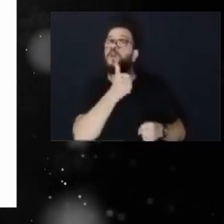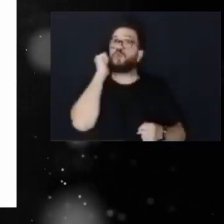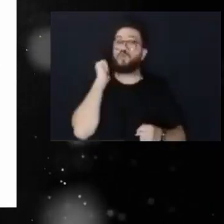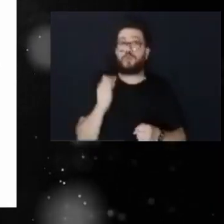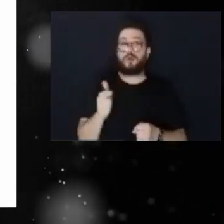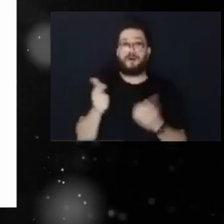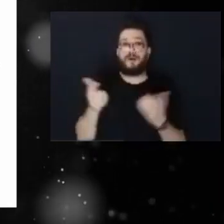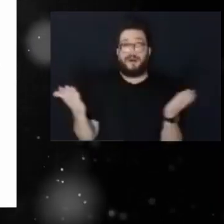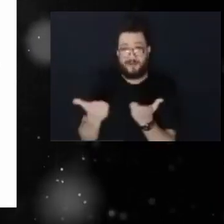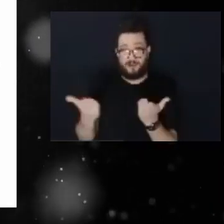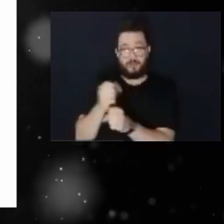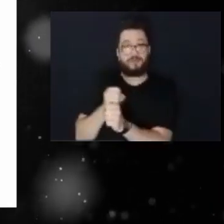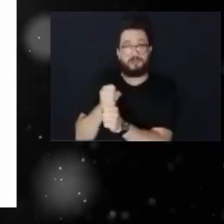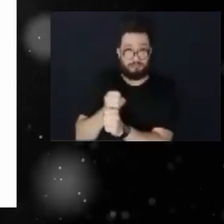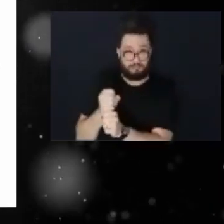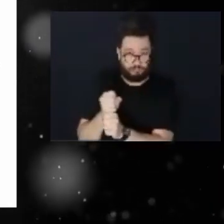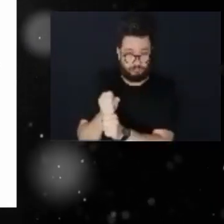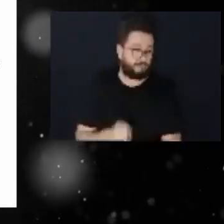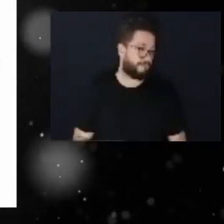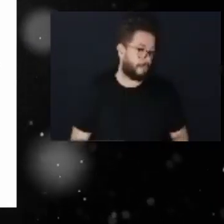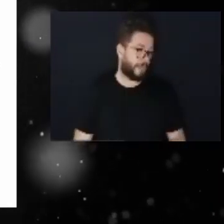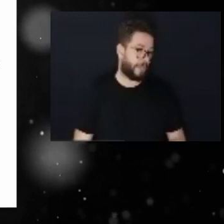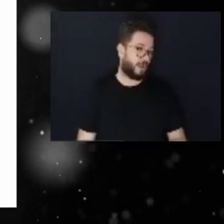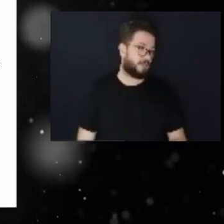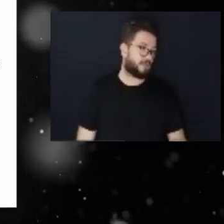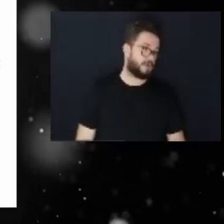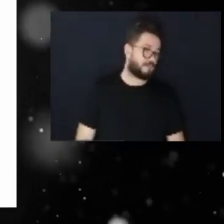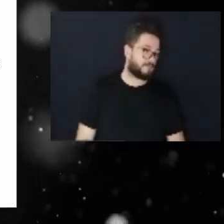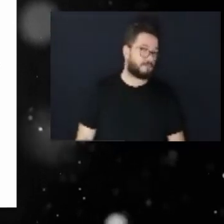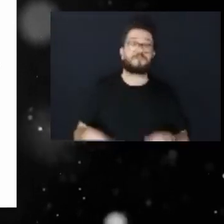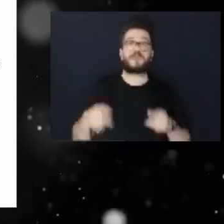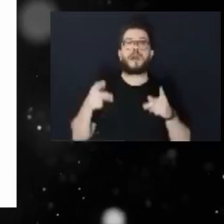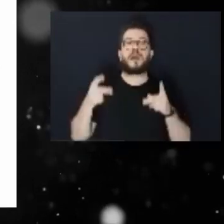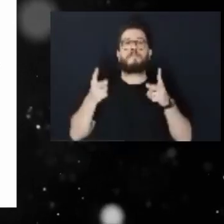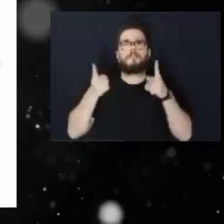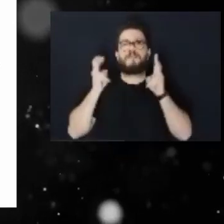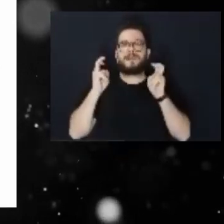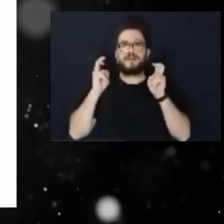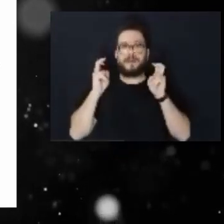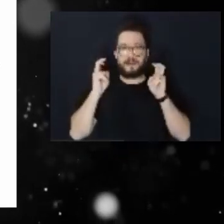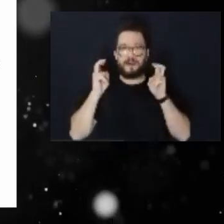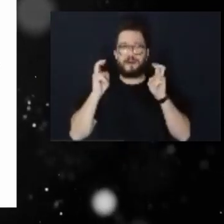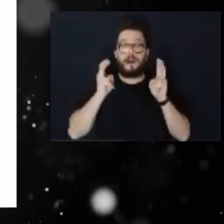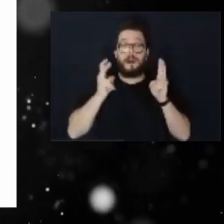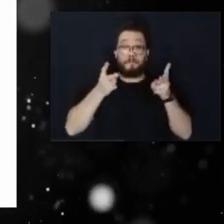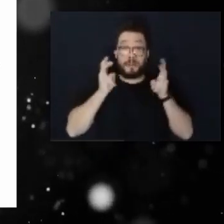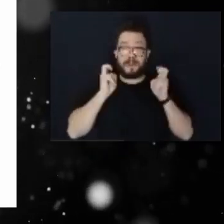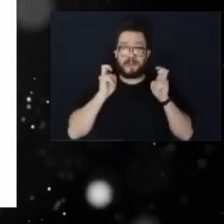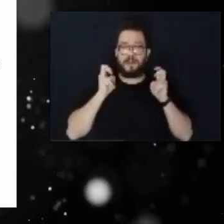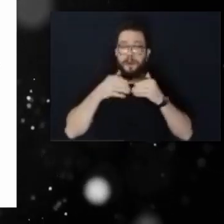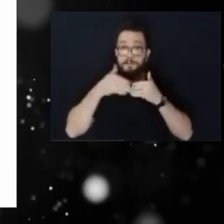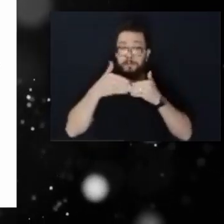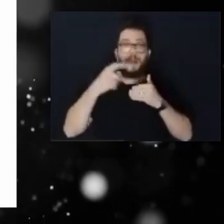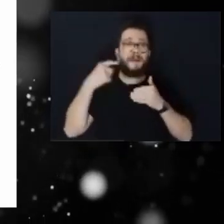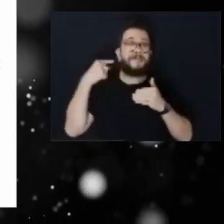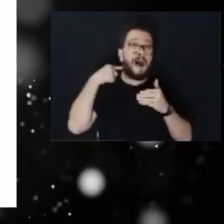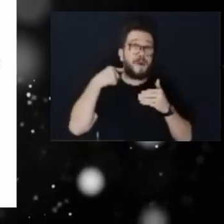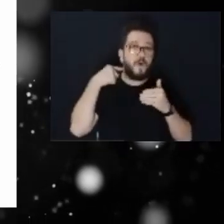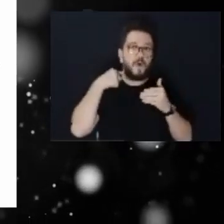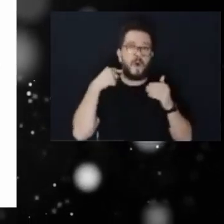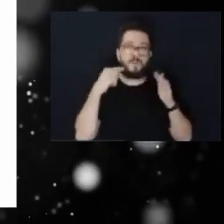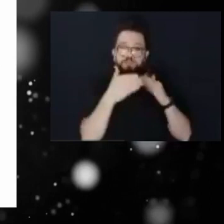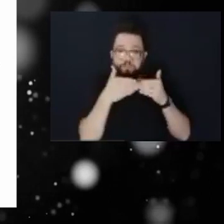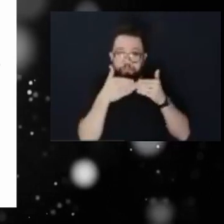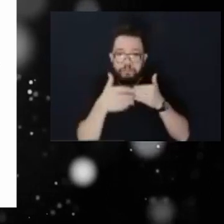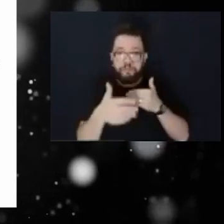Nós, embora vejamos que agora em maio já tenha sido projetado um declínio dessa curva